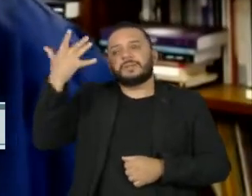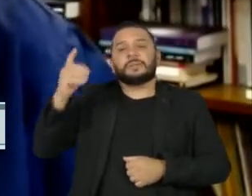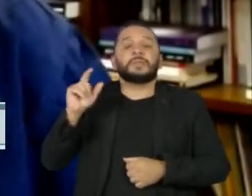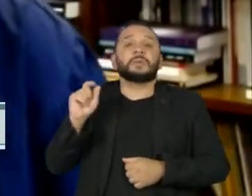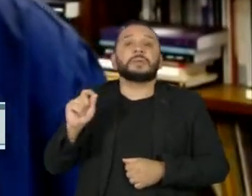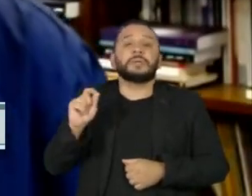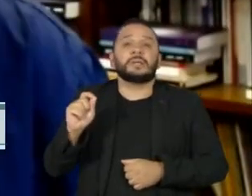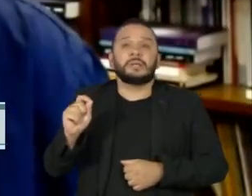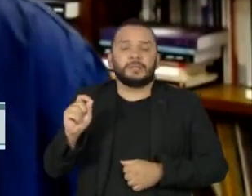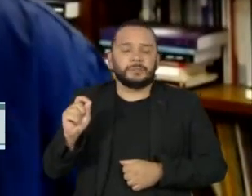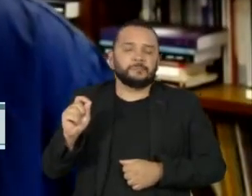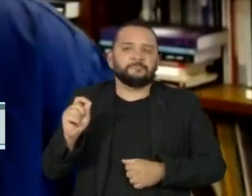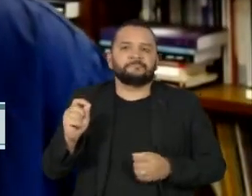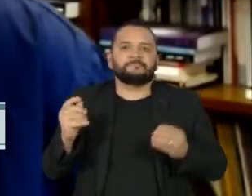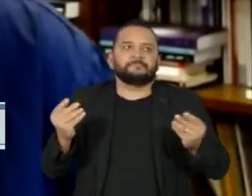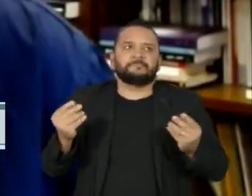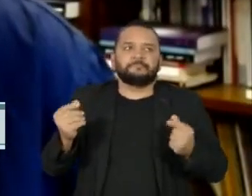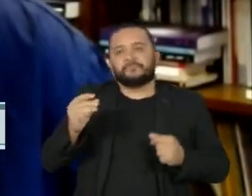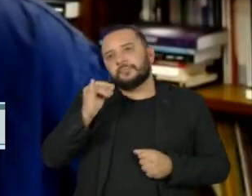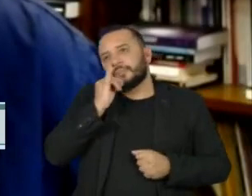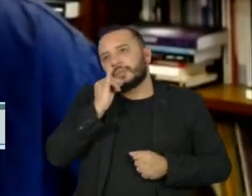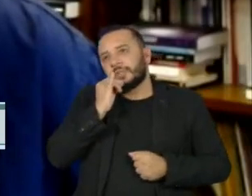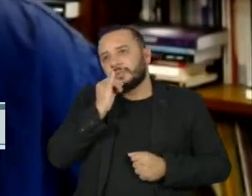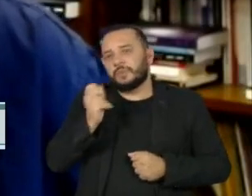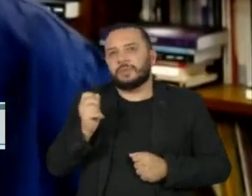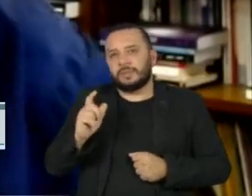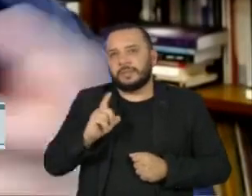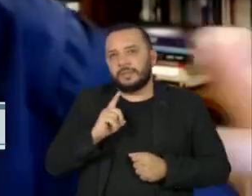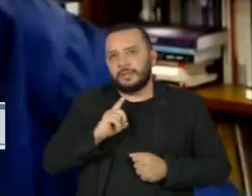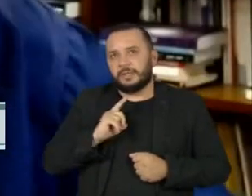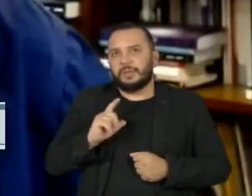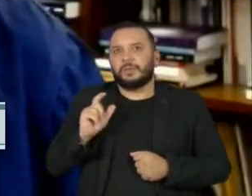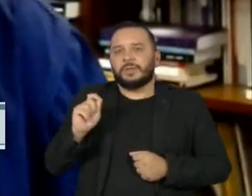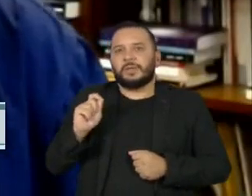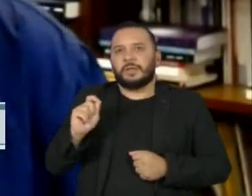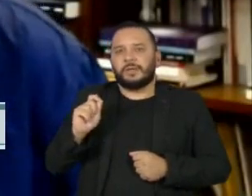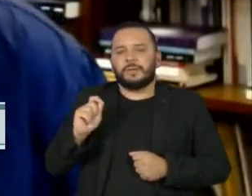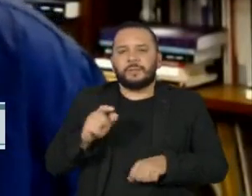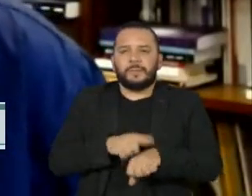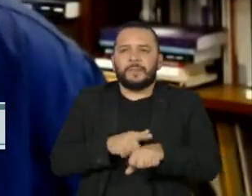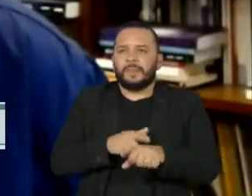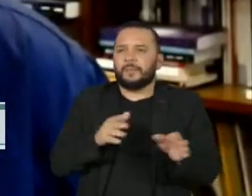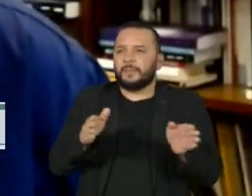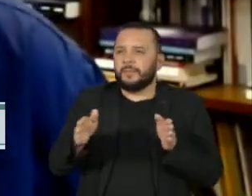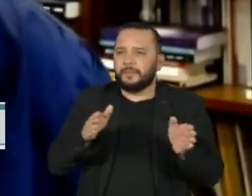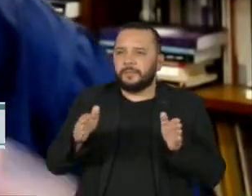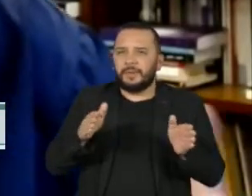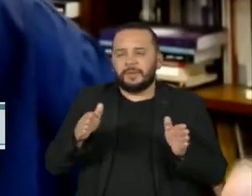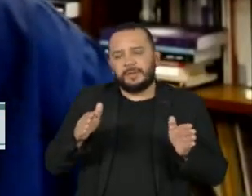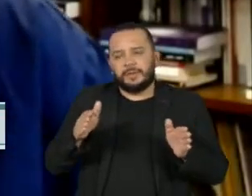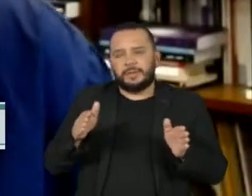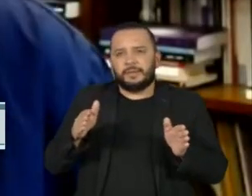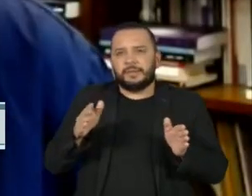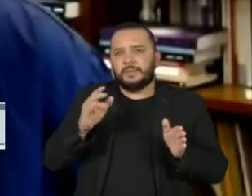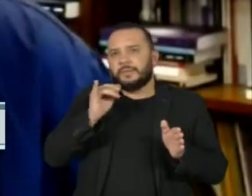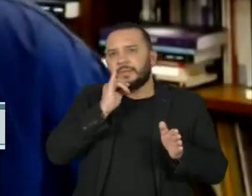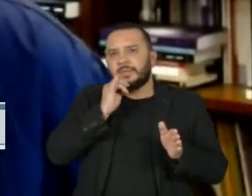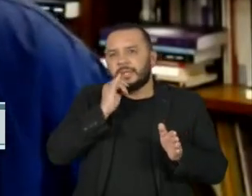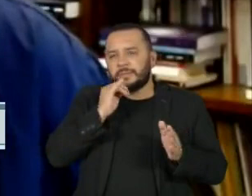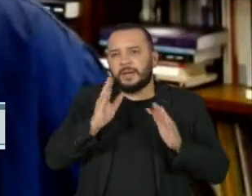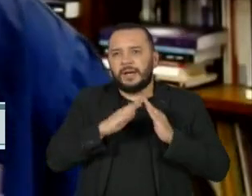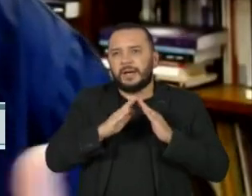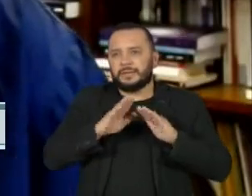transversais ou sistêmicos, né? Então aí a gente inclui desde uma situação como do